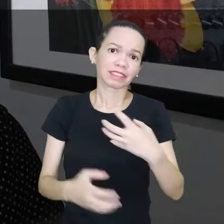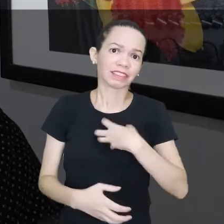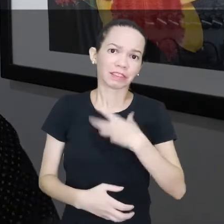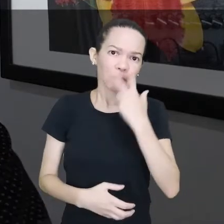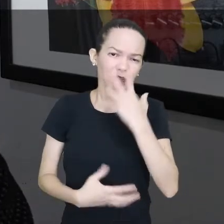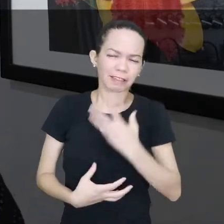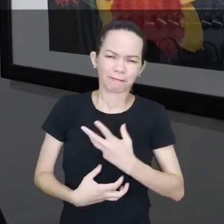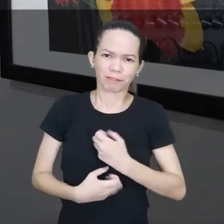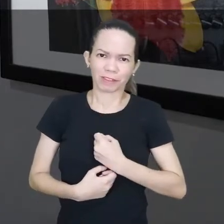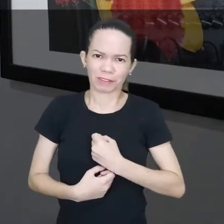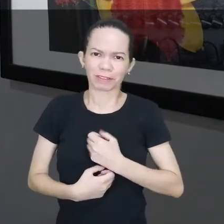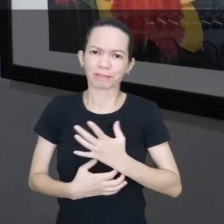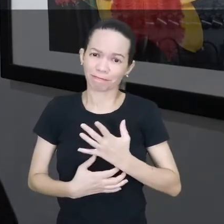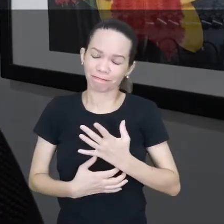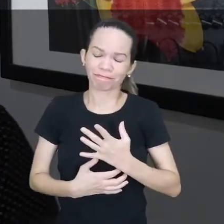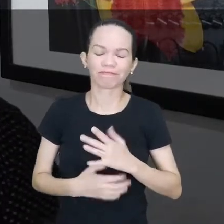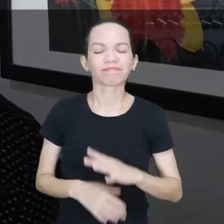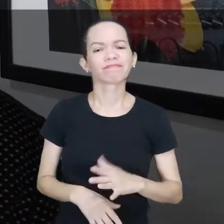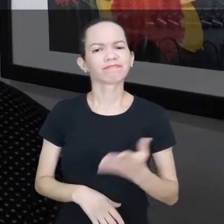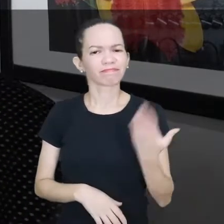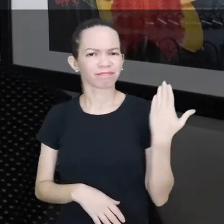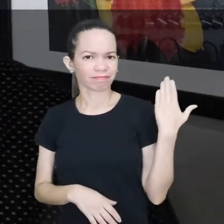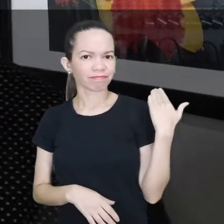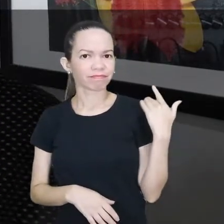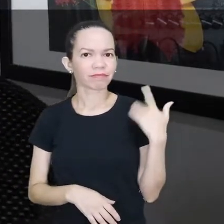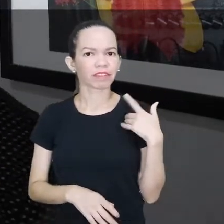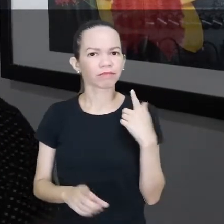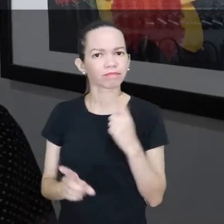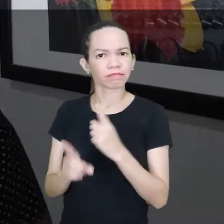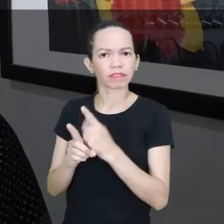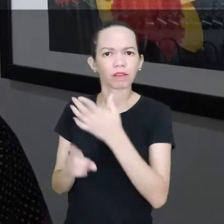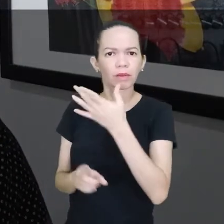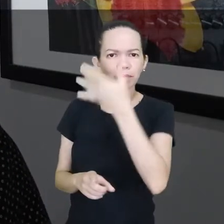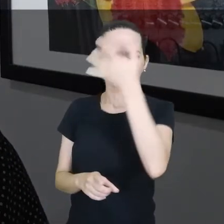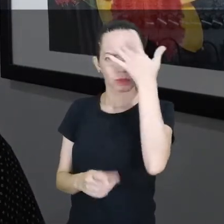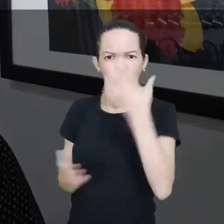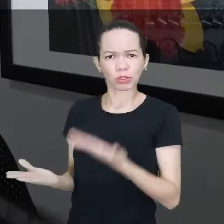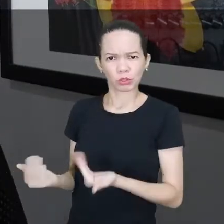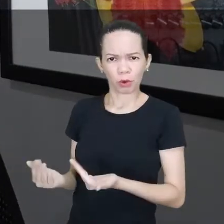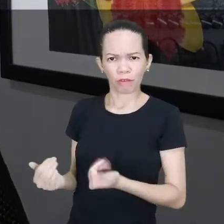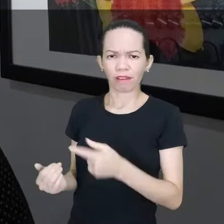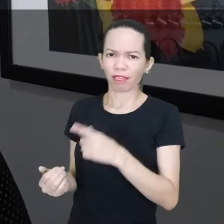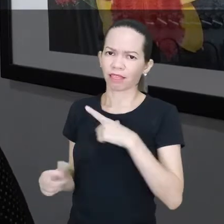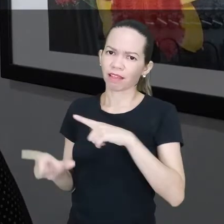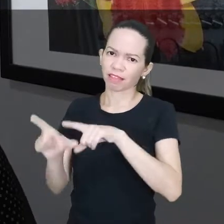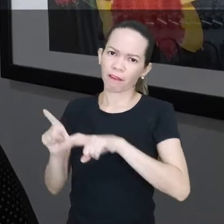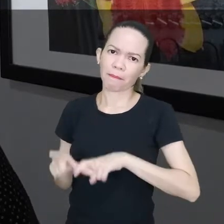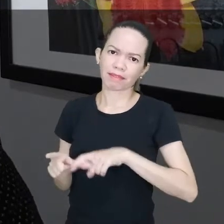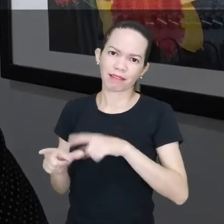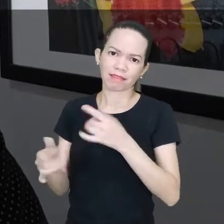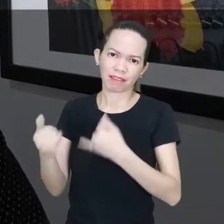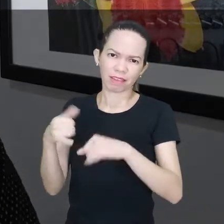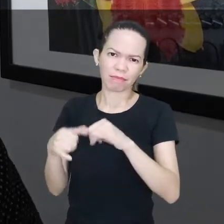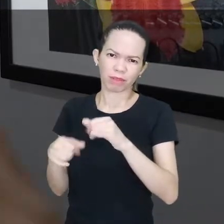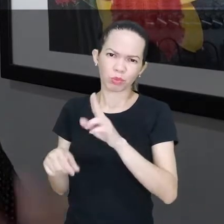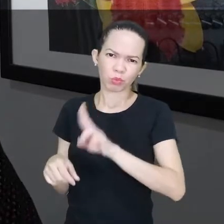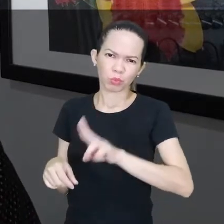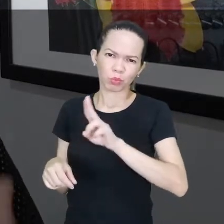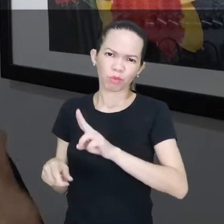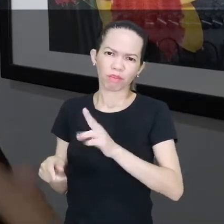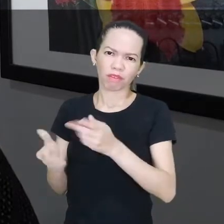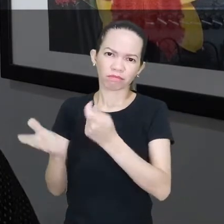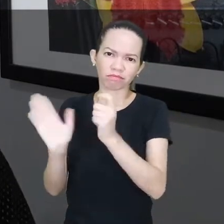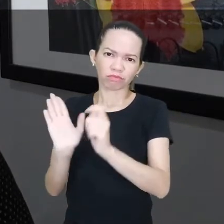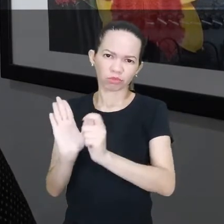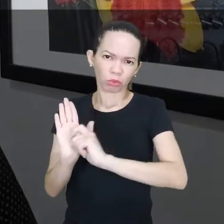frustração. Certa vez fui tratar de um jovem que enfrentava dependência química. Por conhecê-lo, eu bati um papo